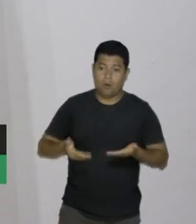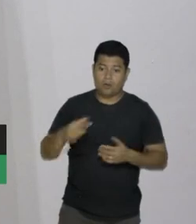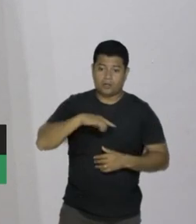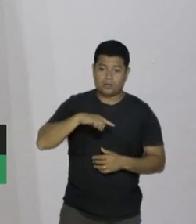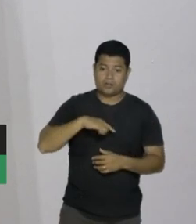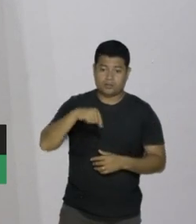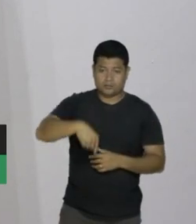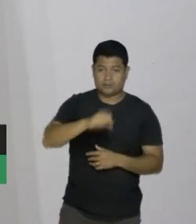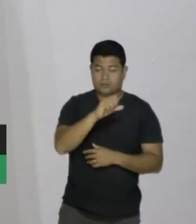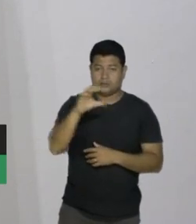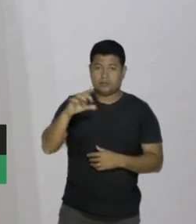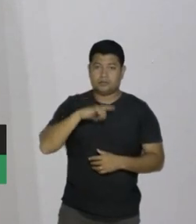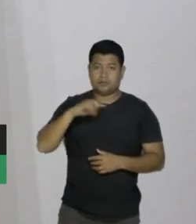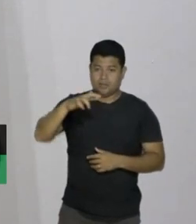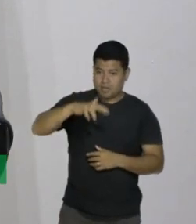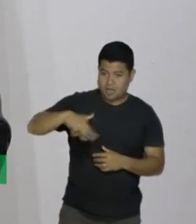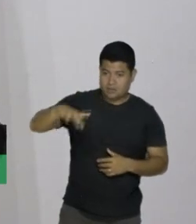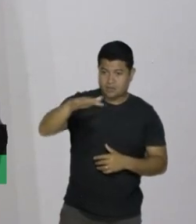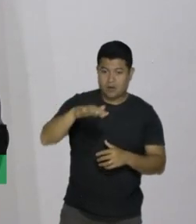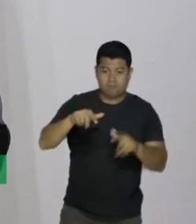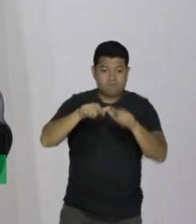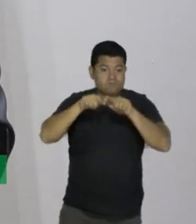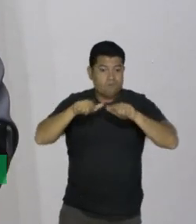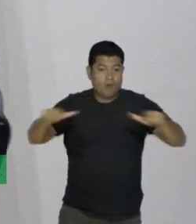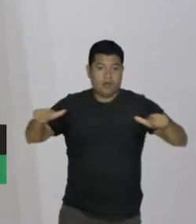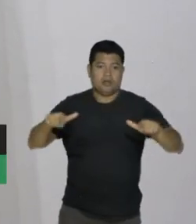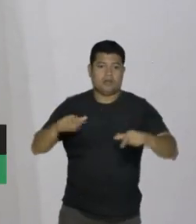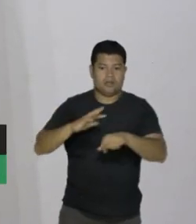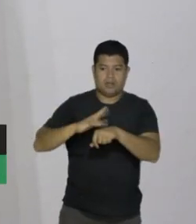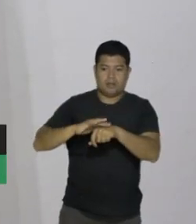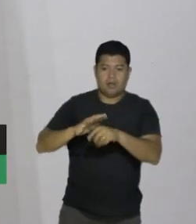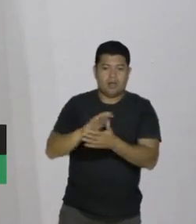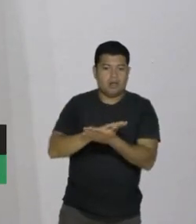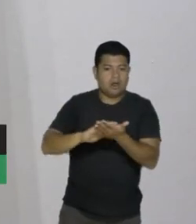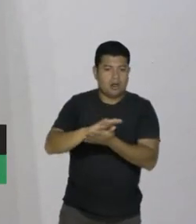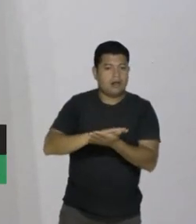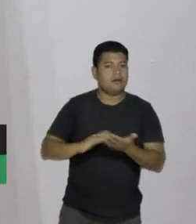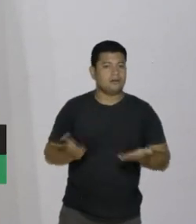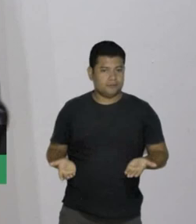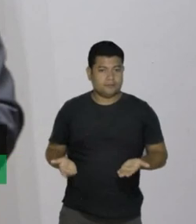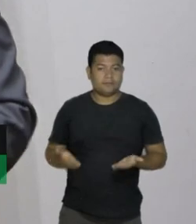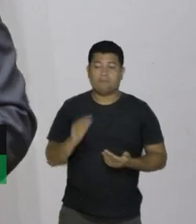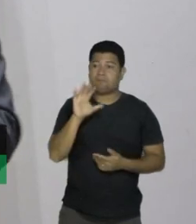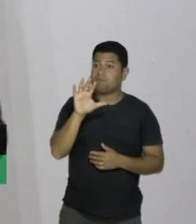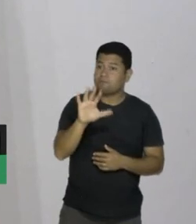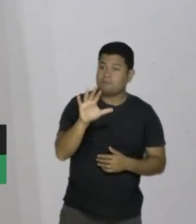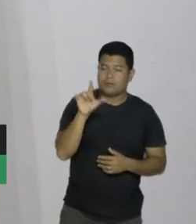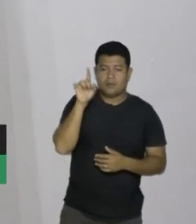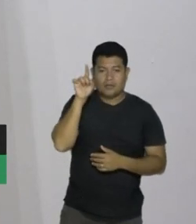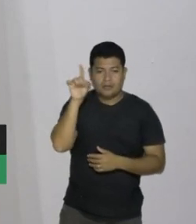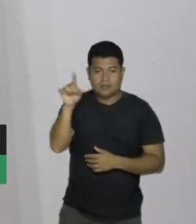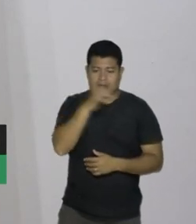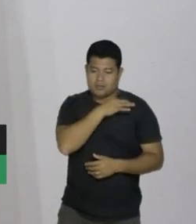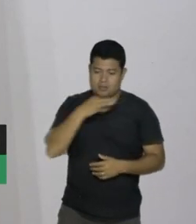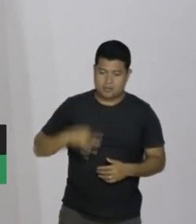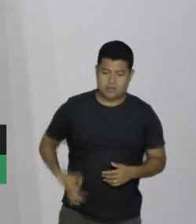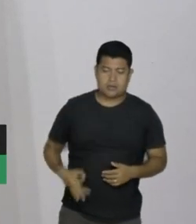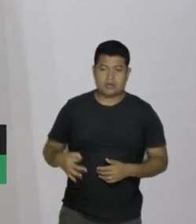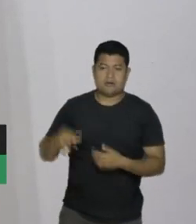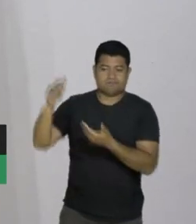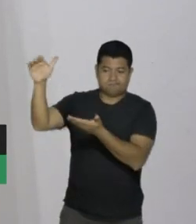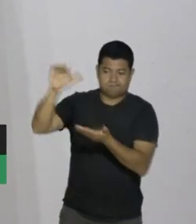uma região livre dessa praga mas a importação da maçã chinesa coloca em risco